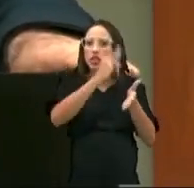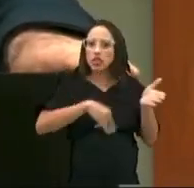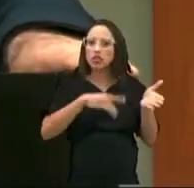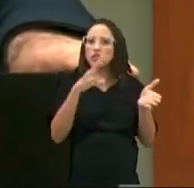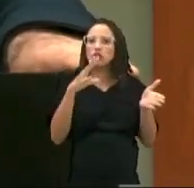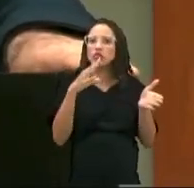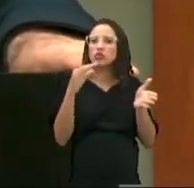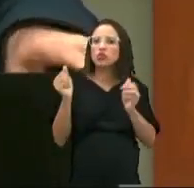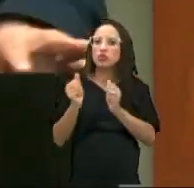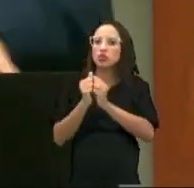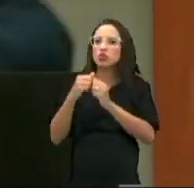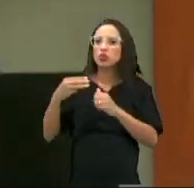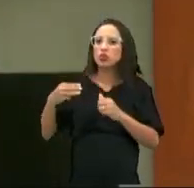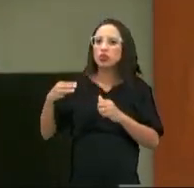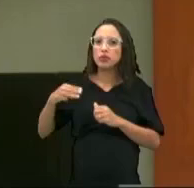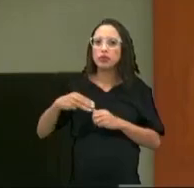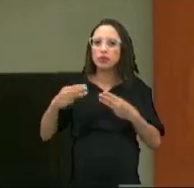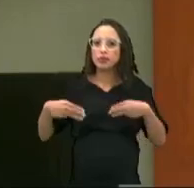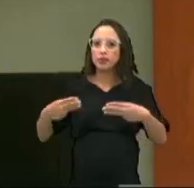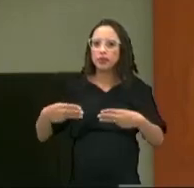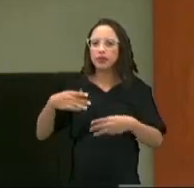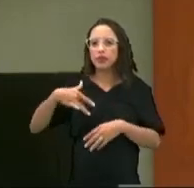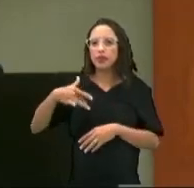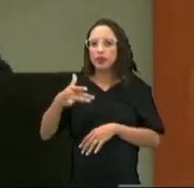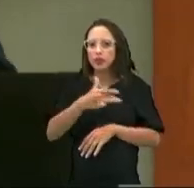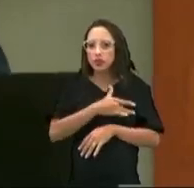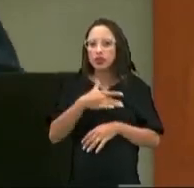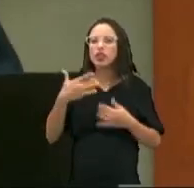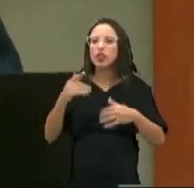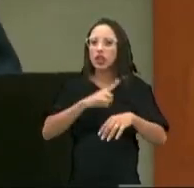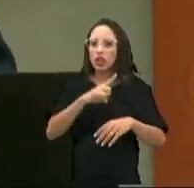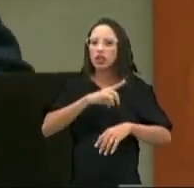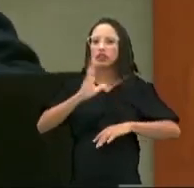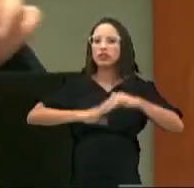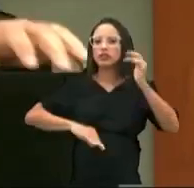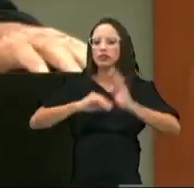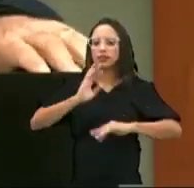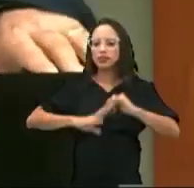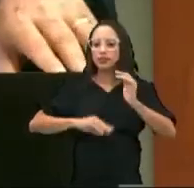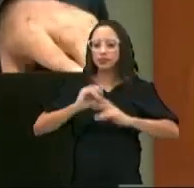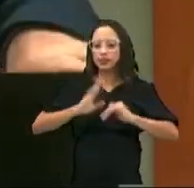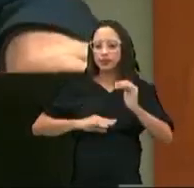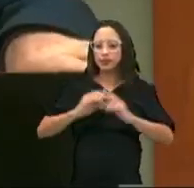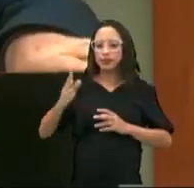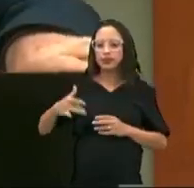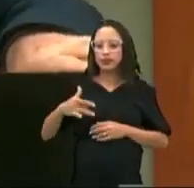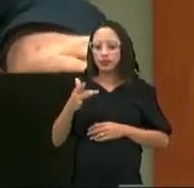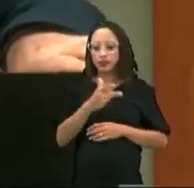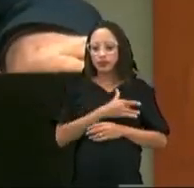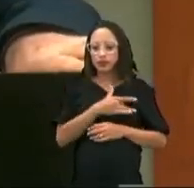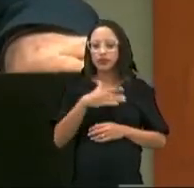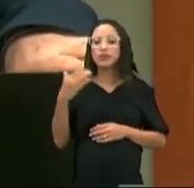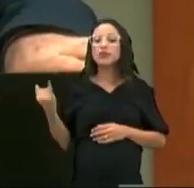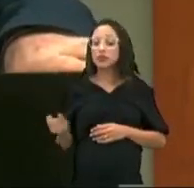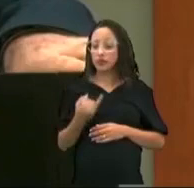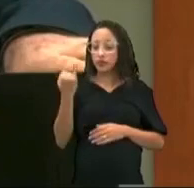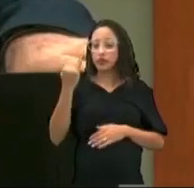tendo profissionais qualificadíssimos para essas tarefas. Cito aqui